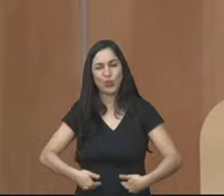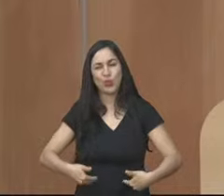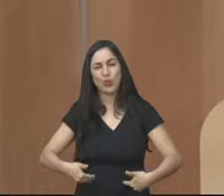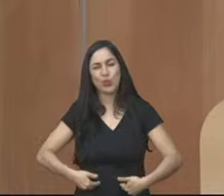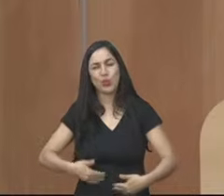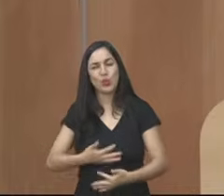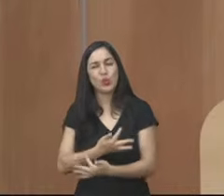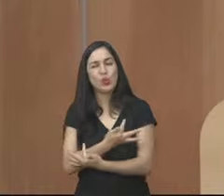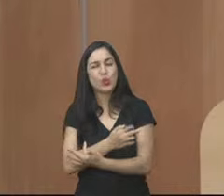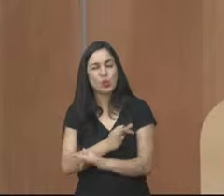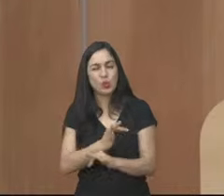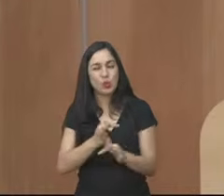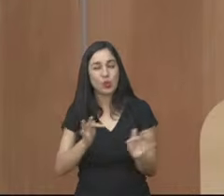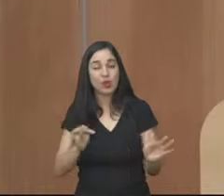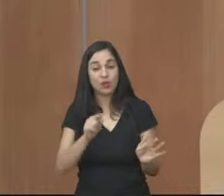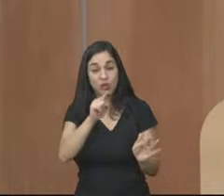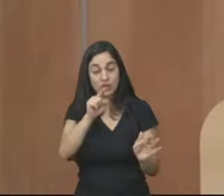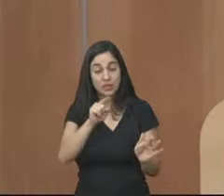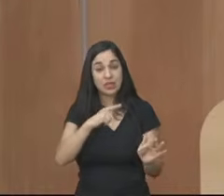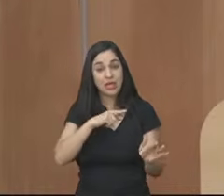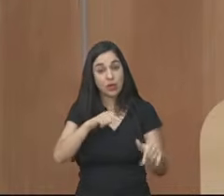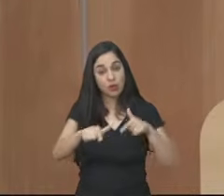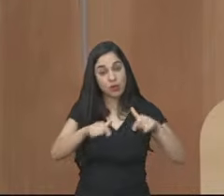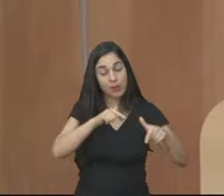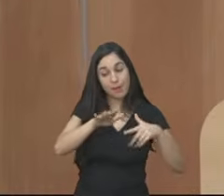um trabalho de combate à fome.